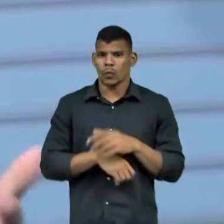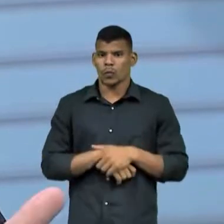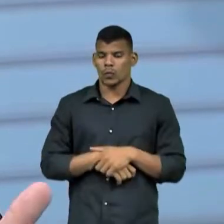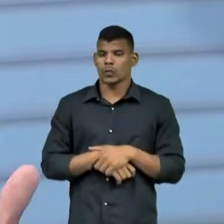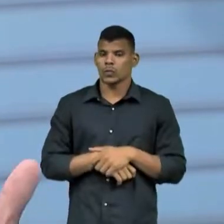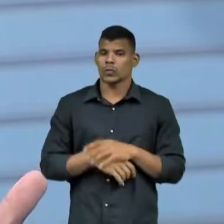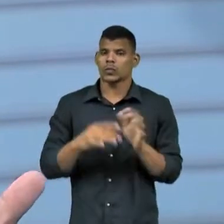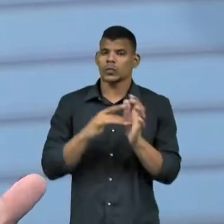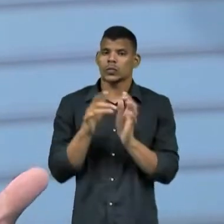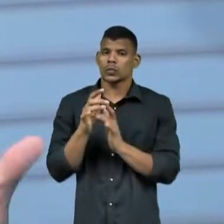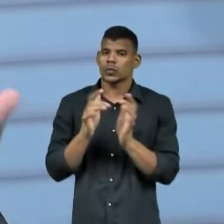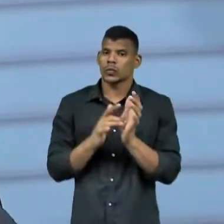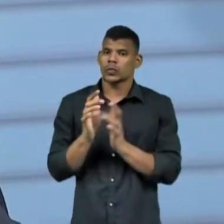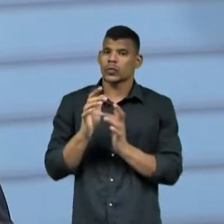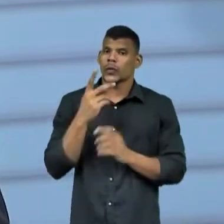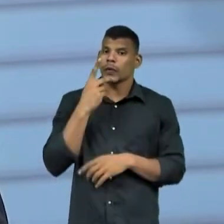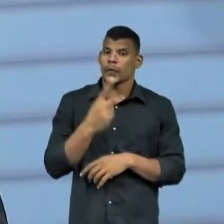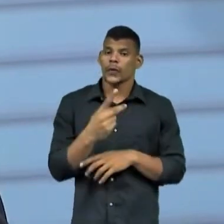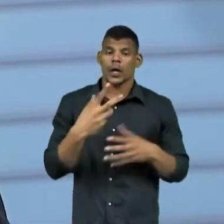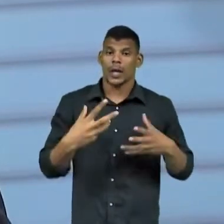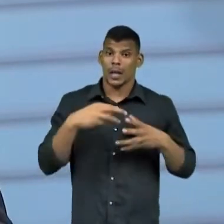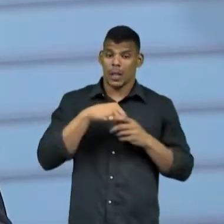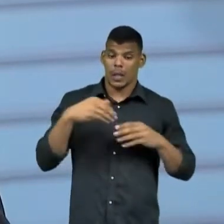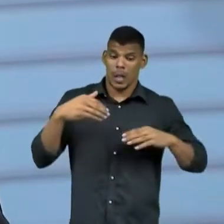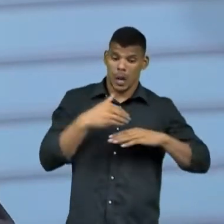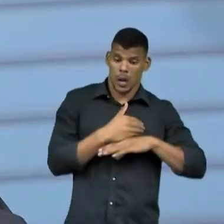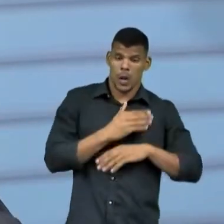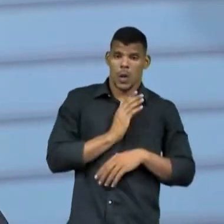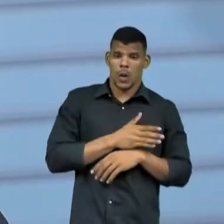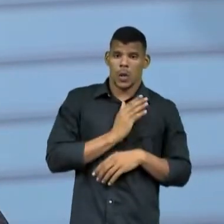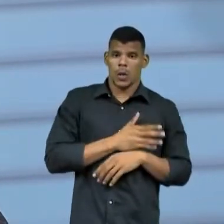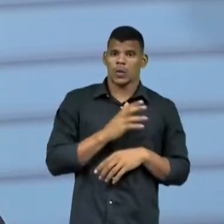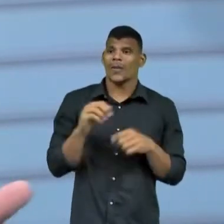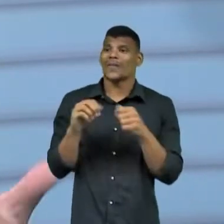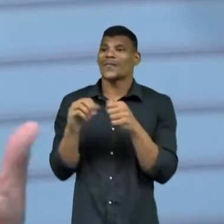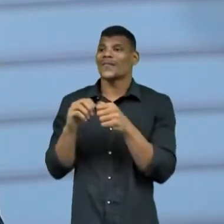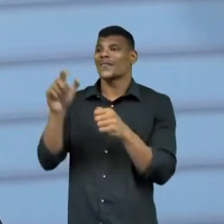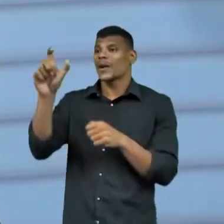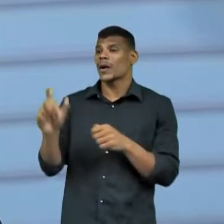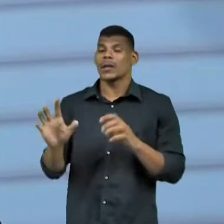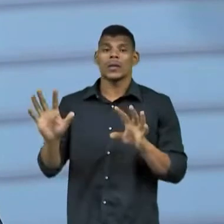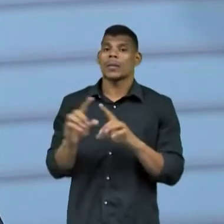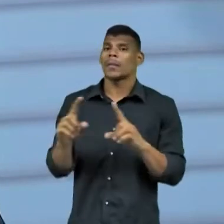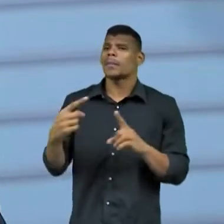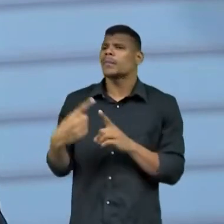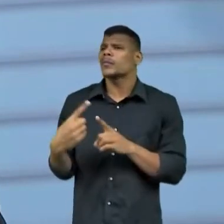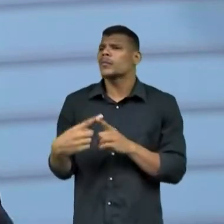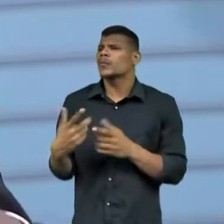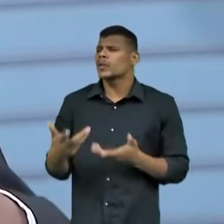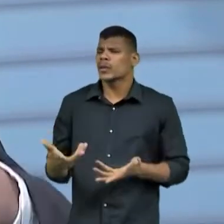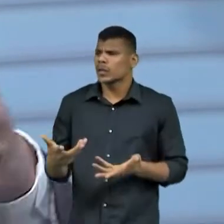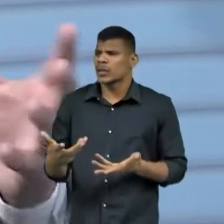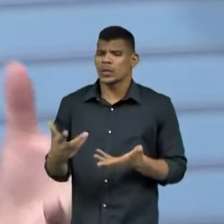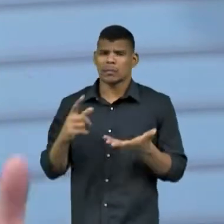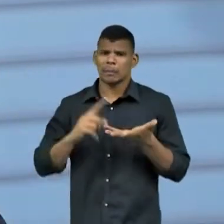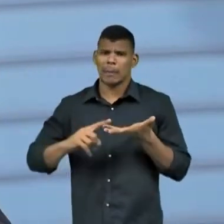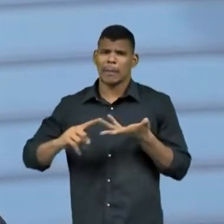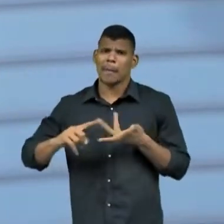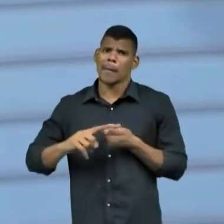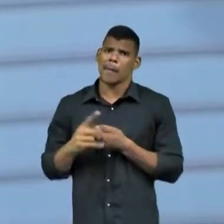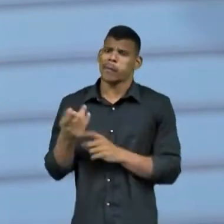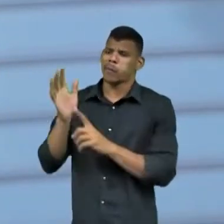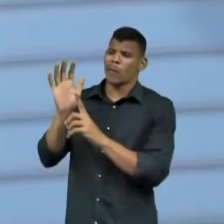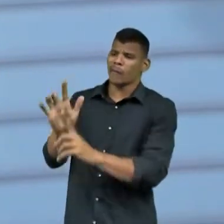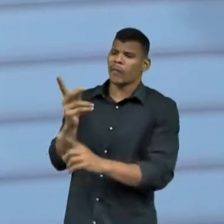que Jesus estava falando olha Vocês precisam entrar no coração dessa mulher não é o que ela faz mas por que ela faz quais as circunstâncias que